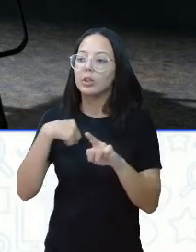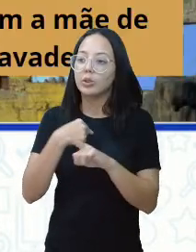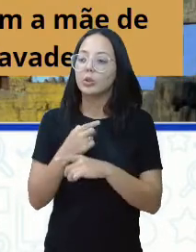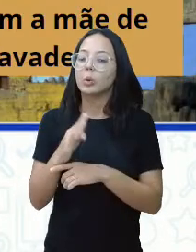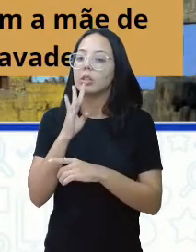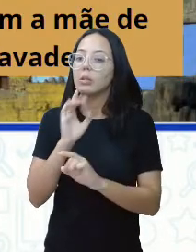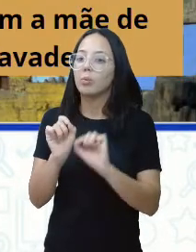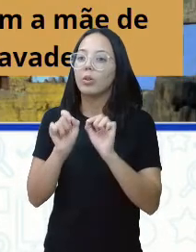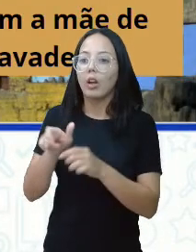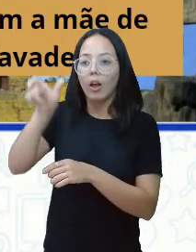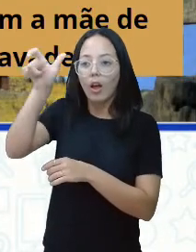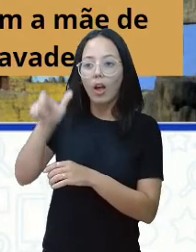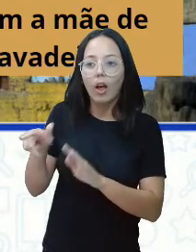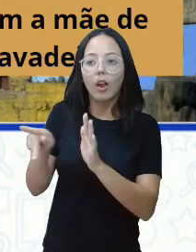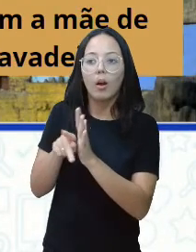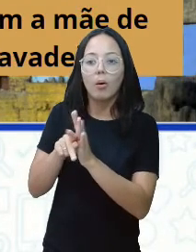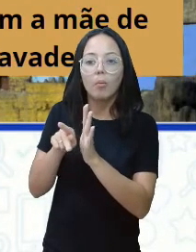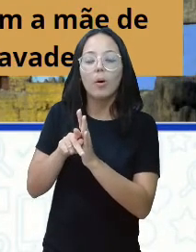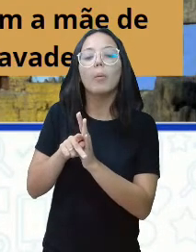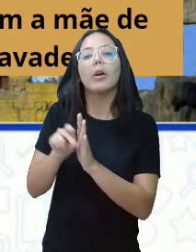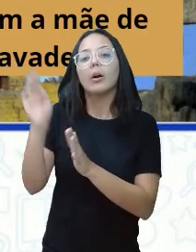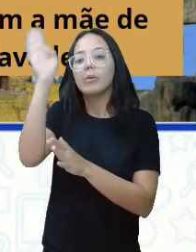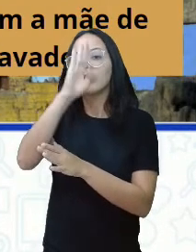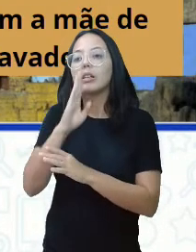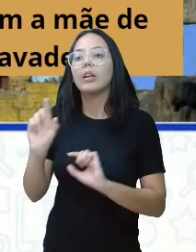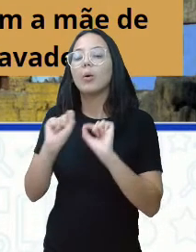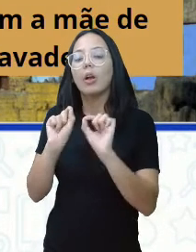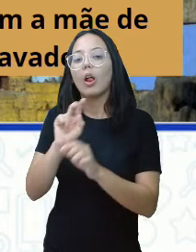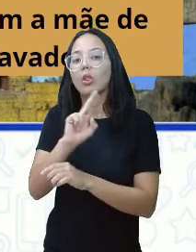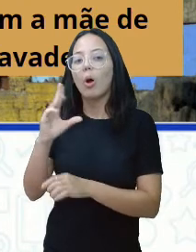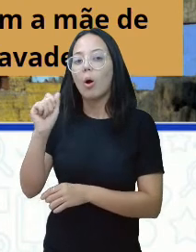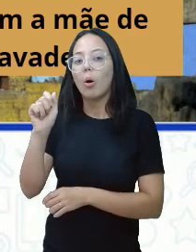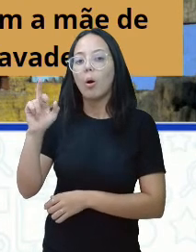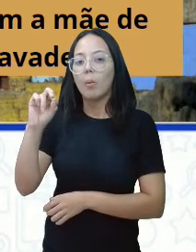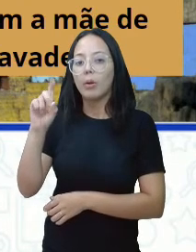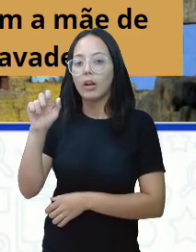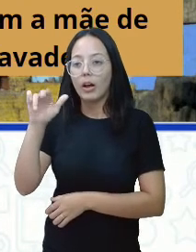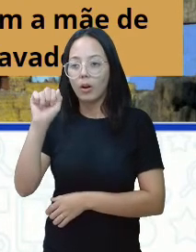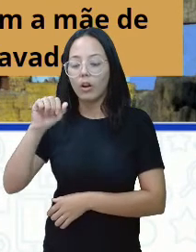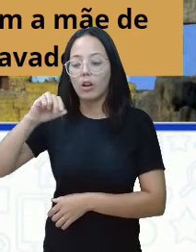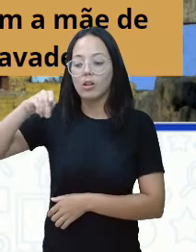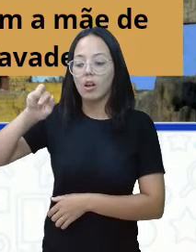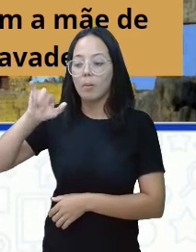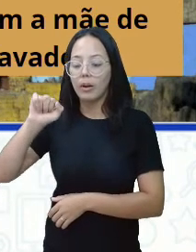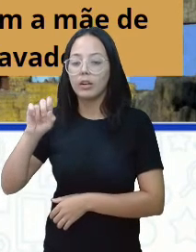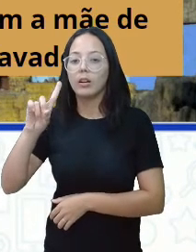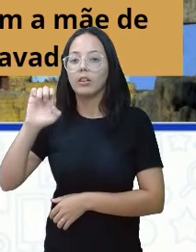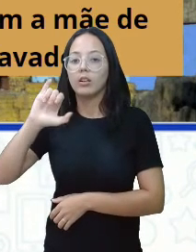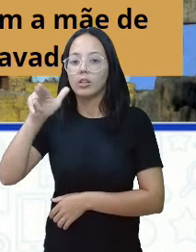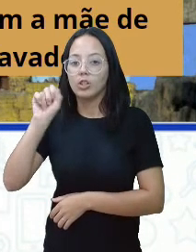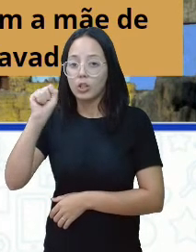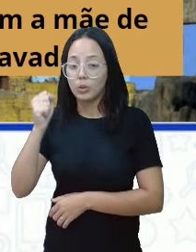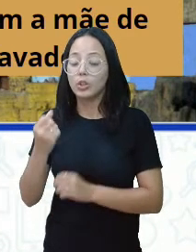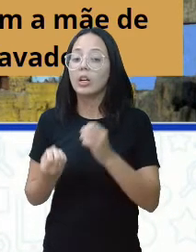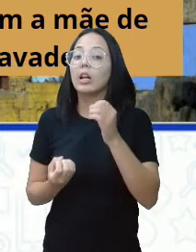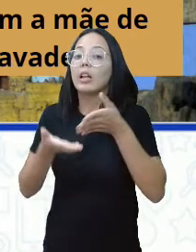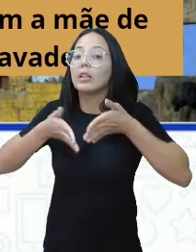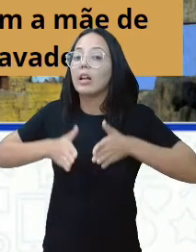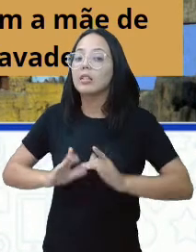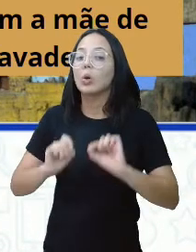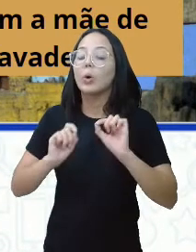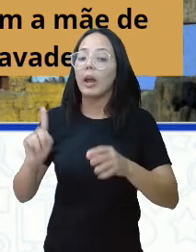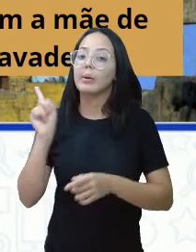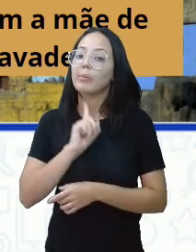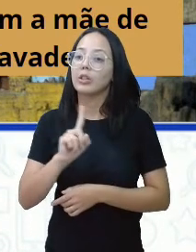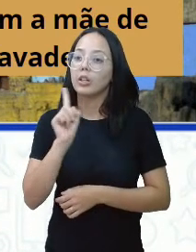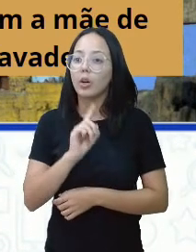autora brasileira, tá certo? Que é a Carolina Maria de Jesus, que ela nasceu em Sacramento, lá em Minas Gerais, em 14 de março